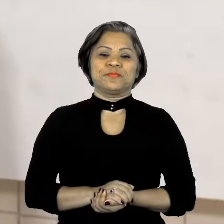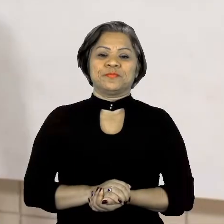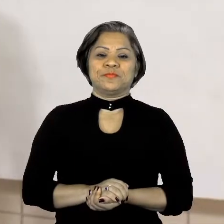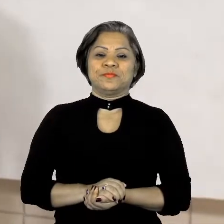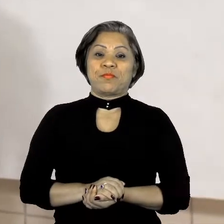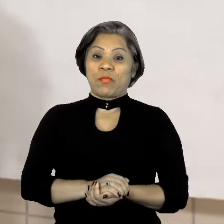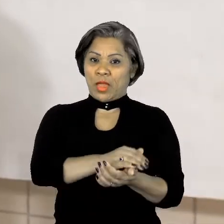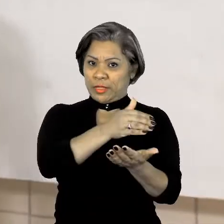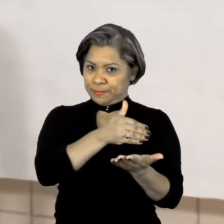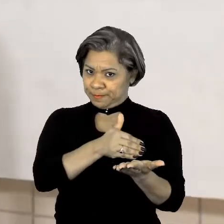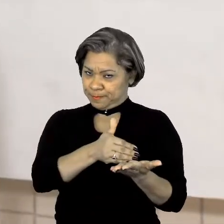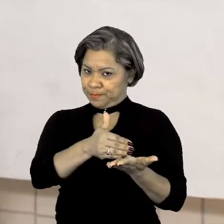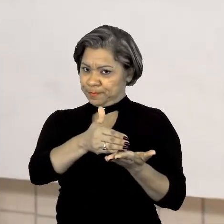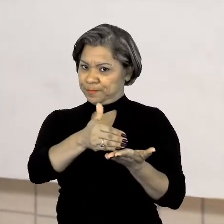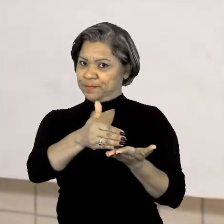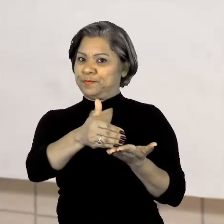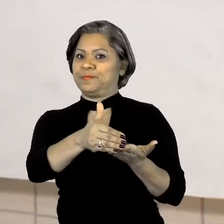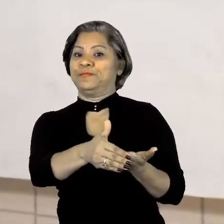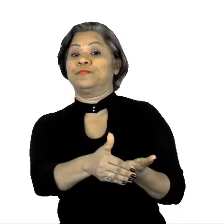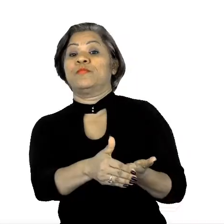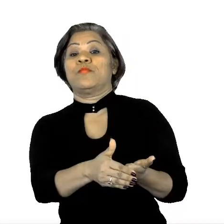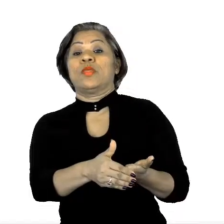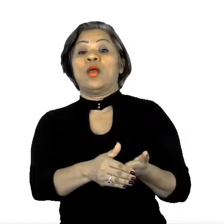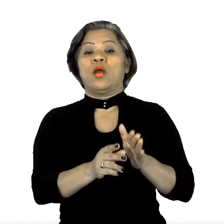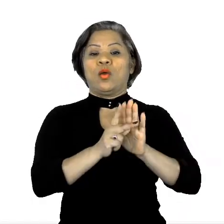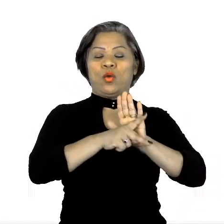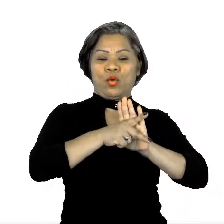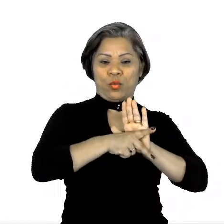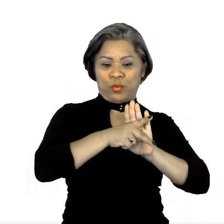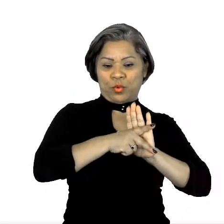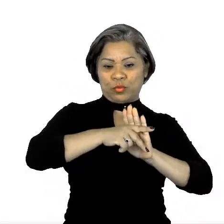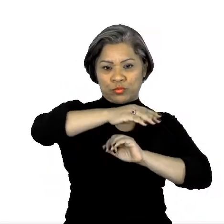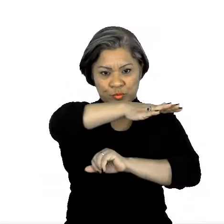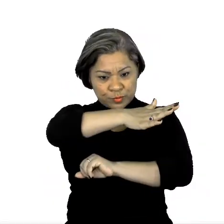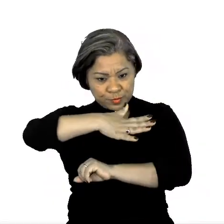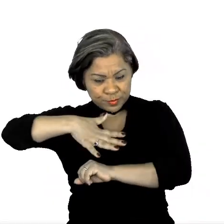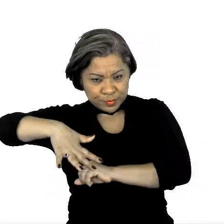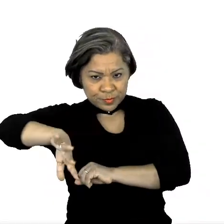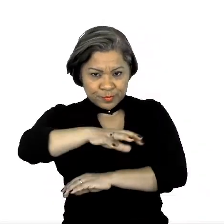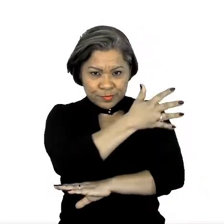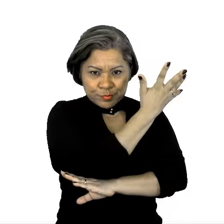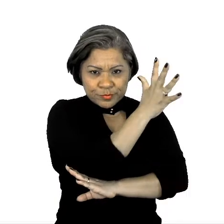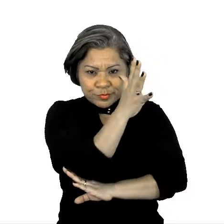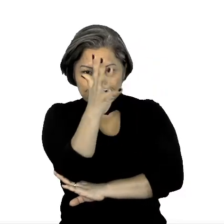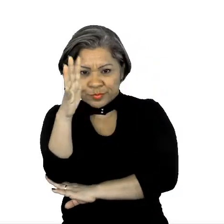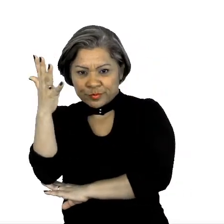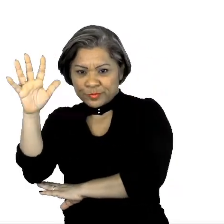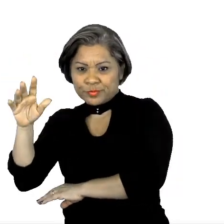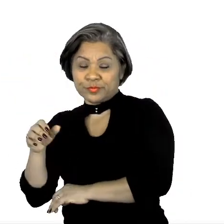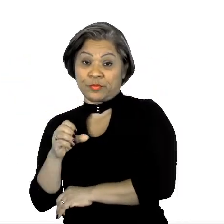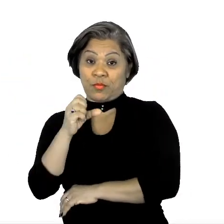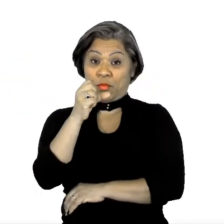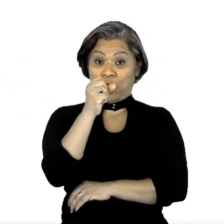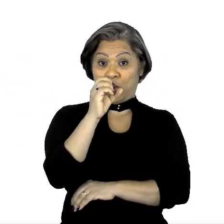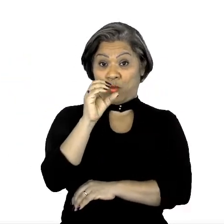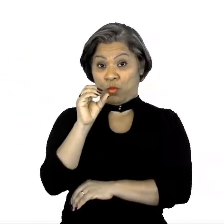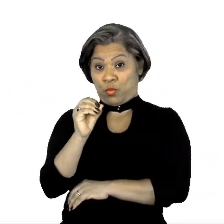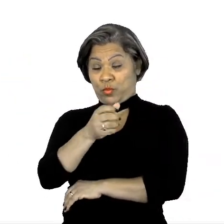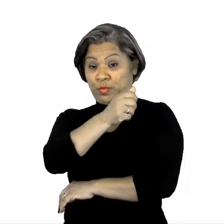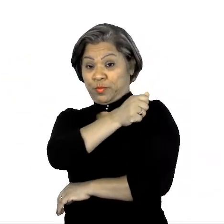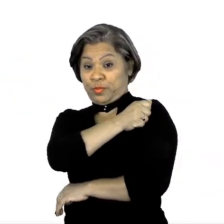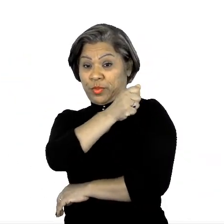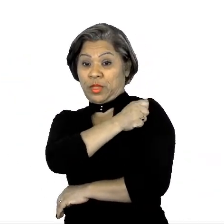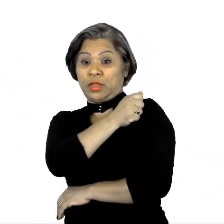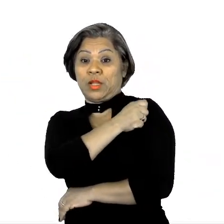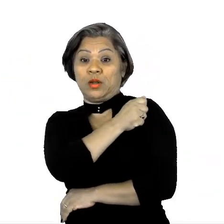Dando continuidade ao projeto Meio Ambiente, 80 alunos dos 6º aos 9º